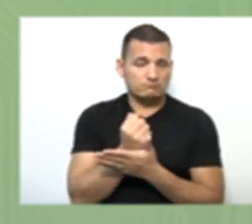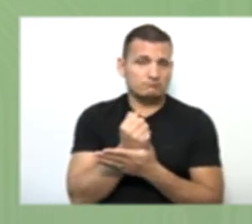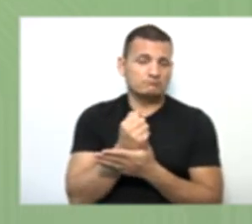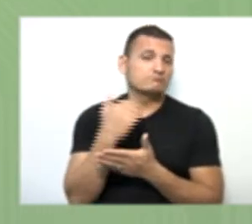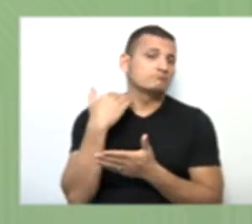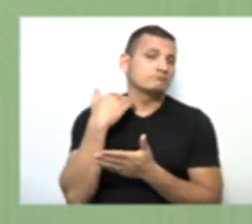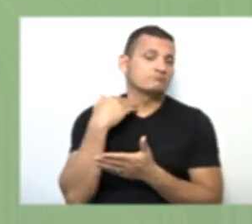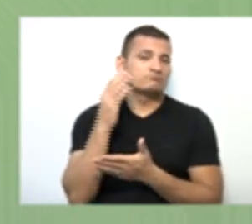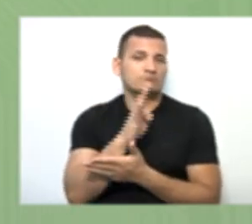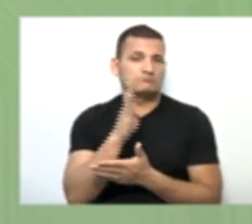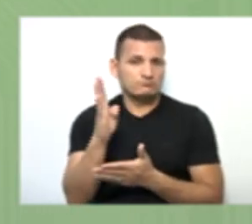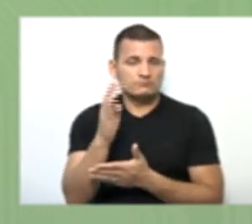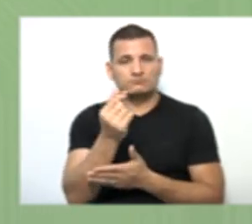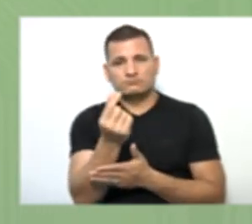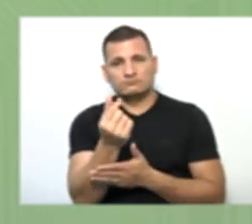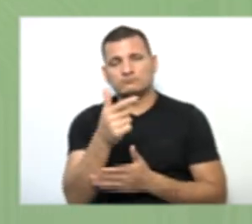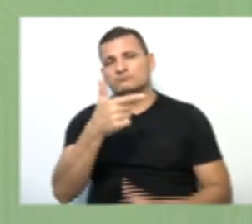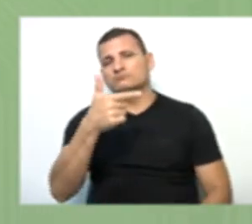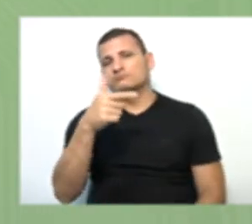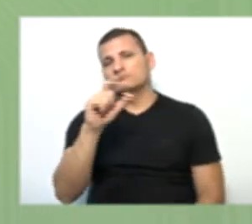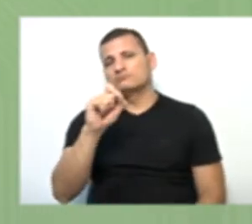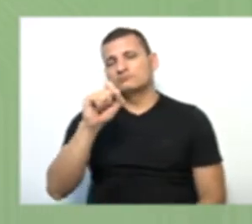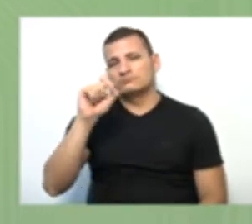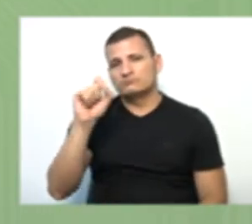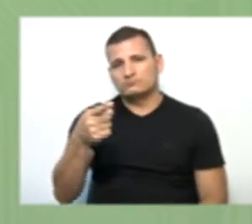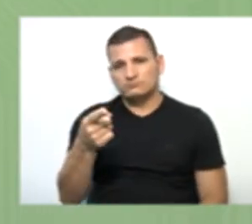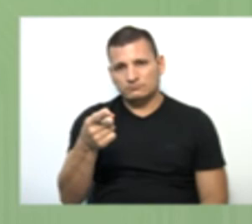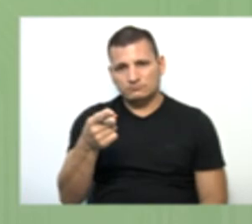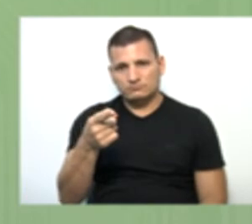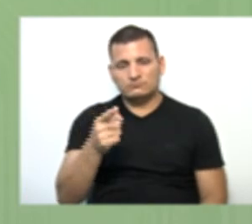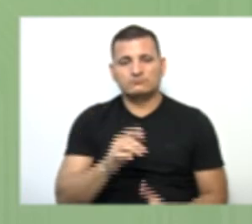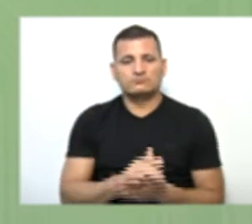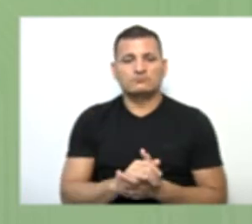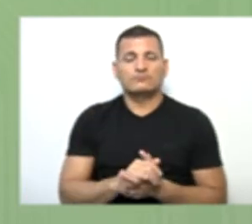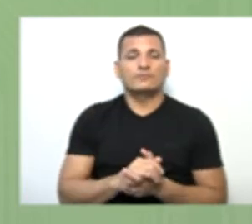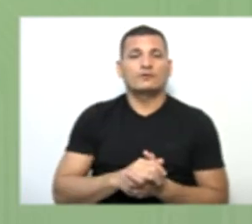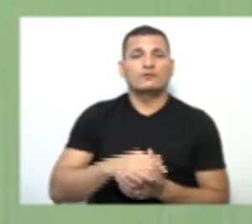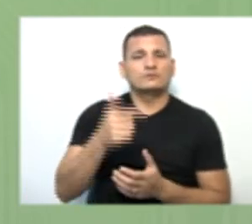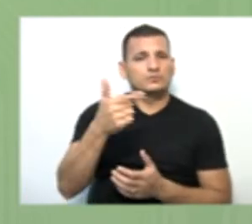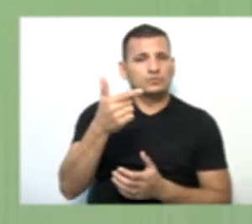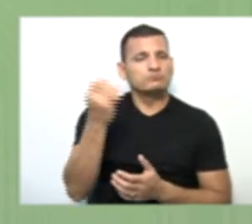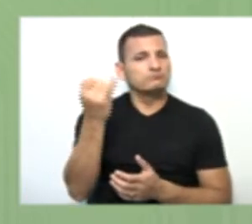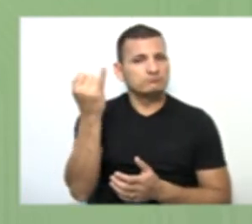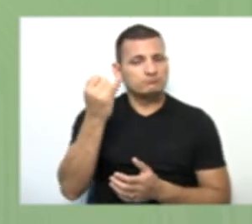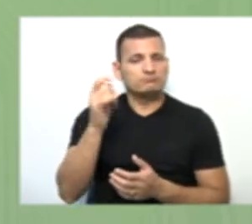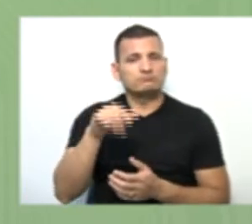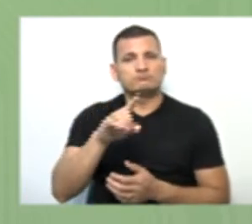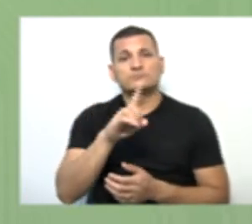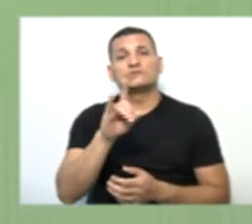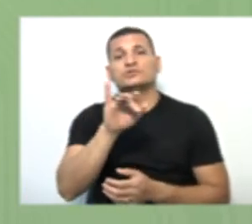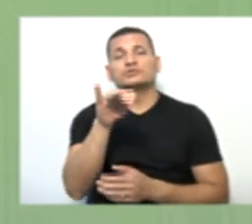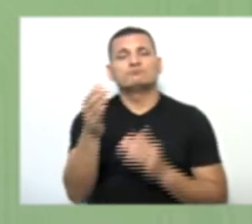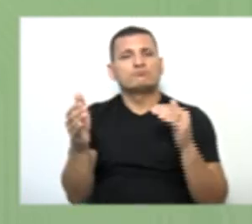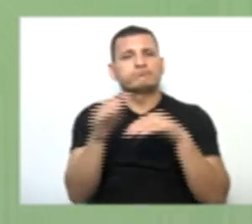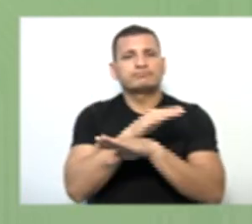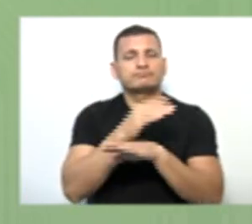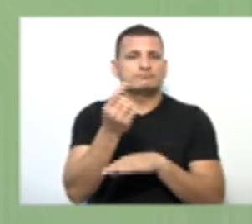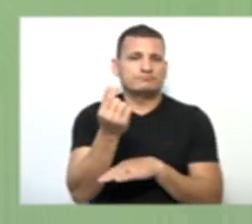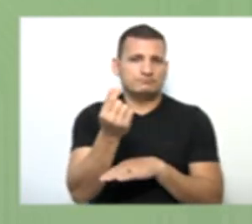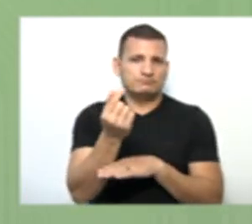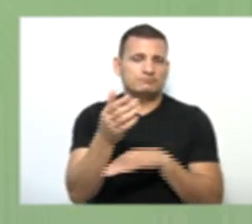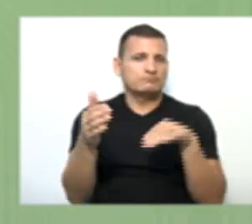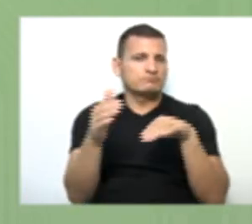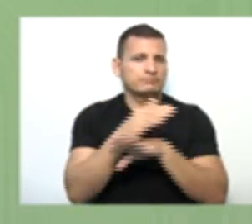no valor de 20 mil. Segundo fator importante, a data do lançamento. A data